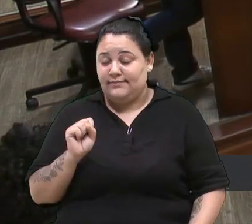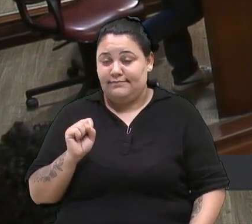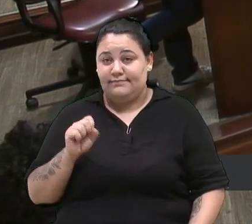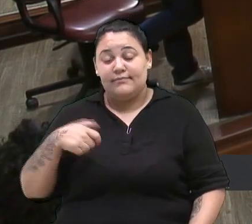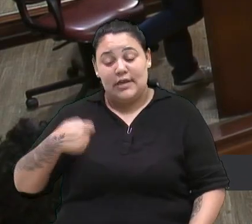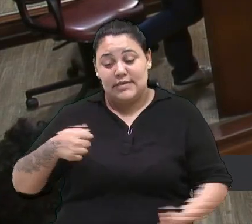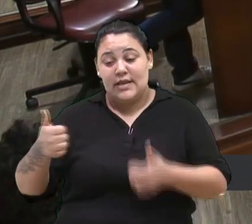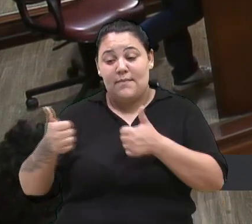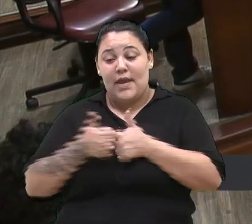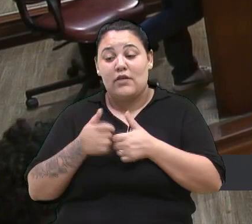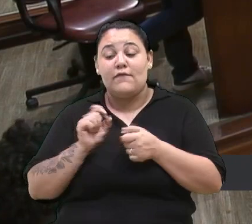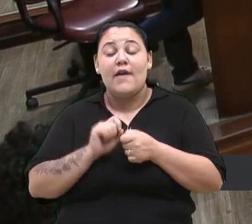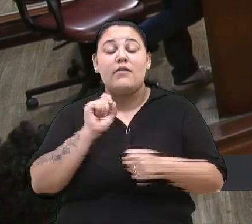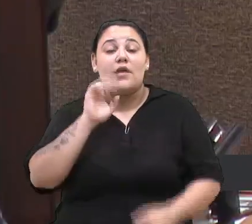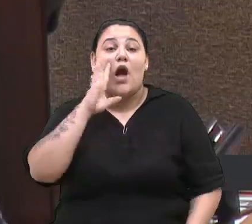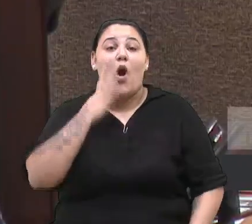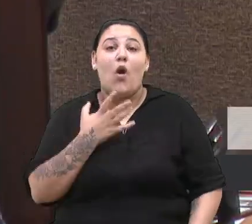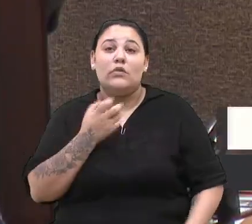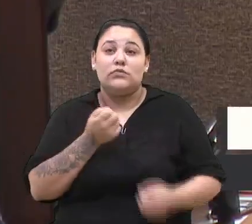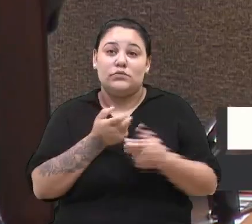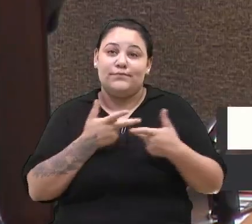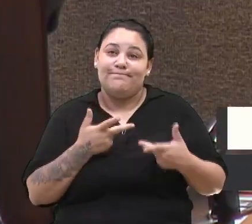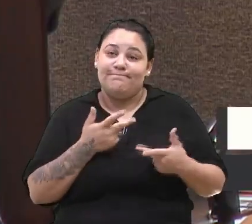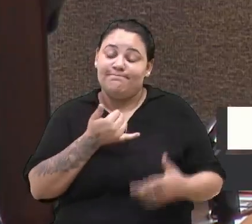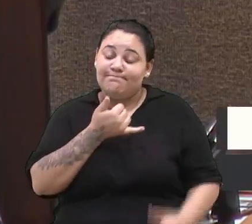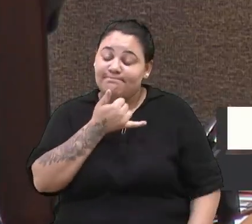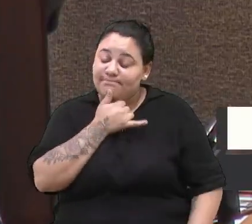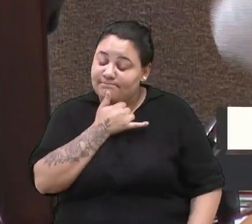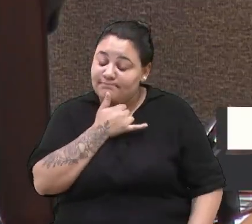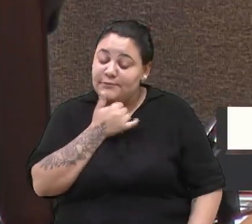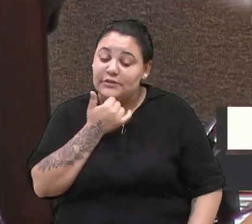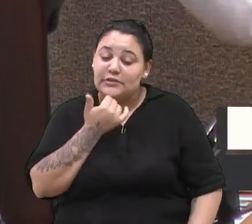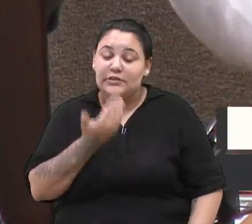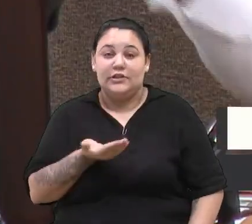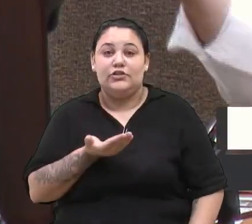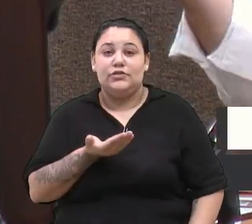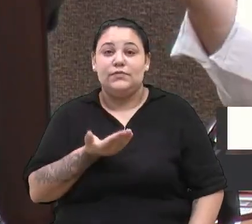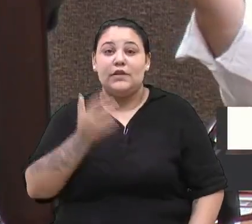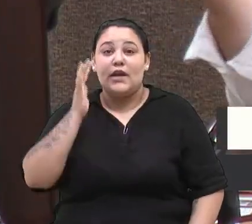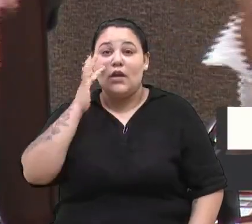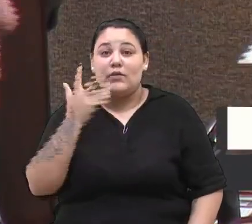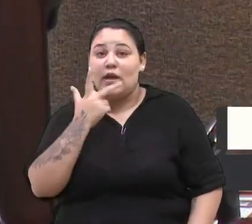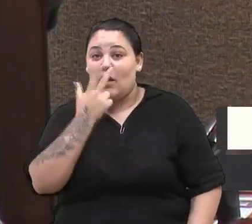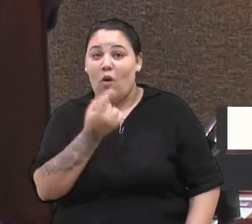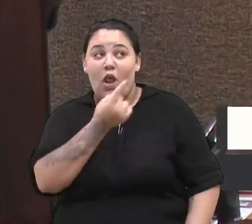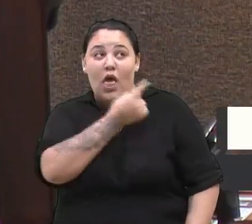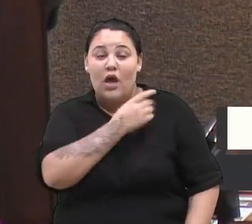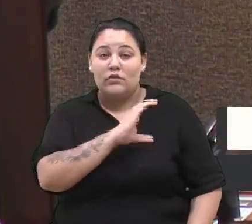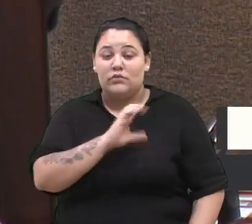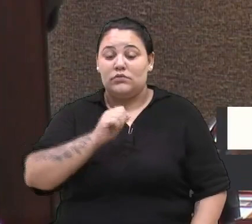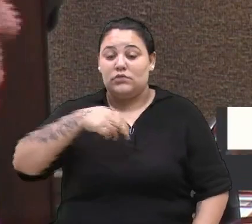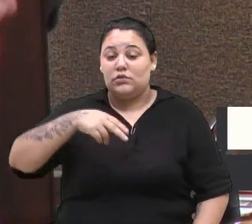que aconteça a situação infeliz que acontece hoje no Campos da Serra. Infeliz no